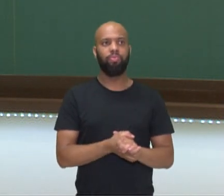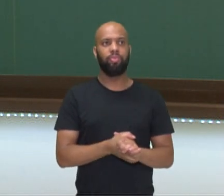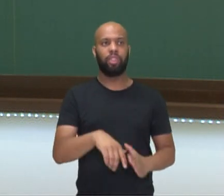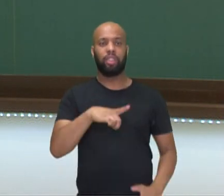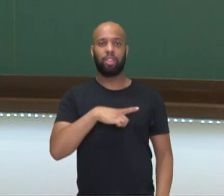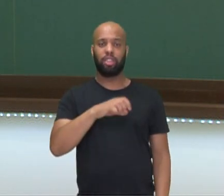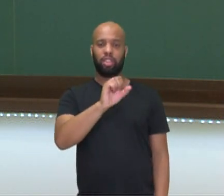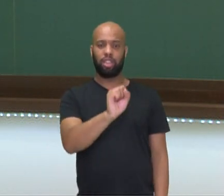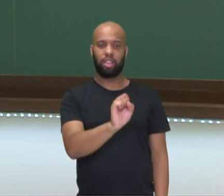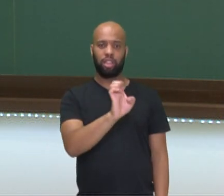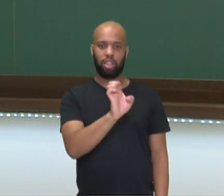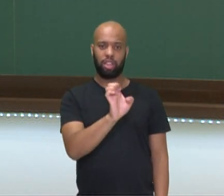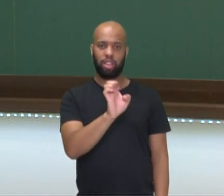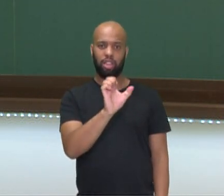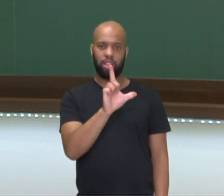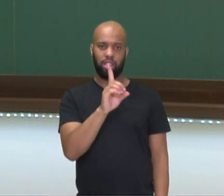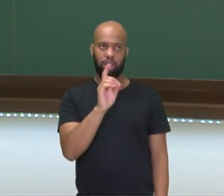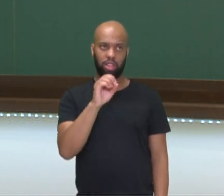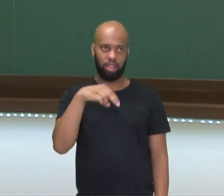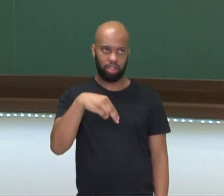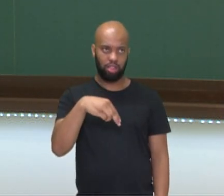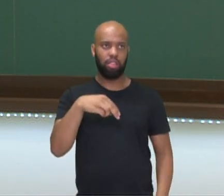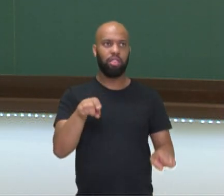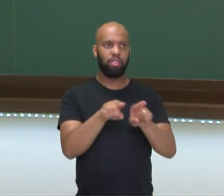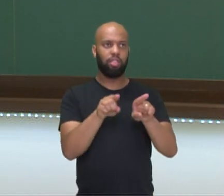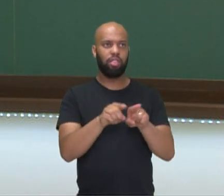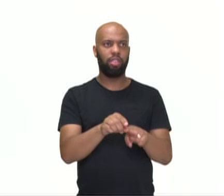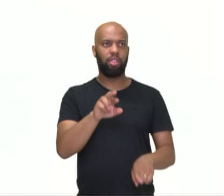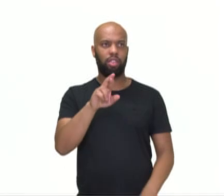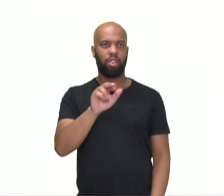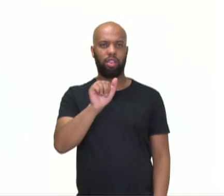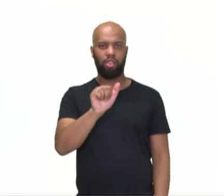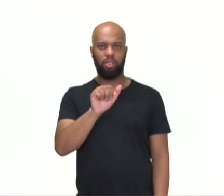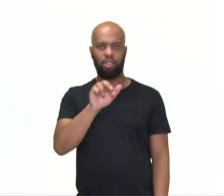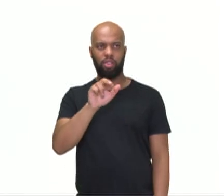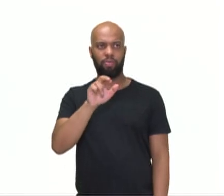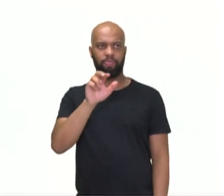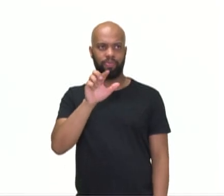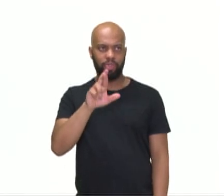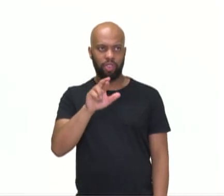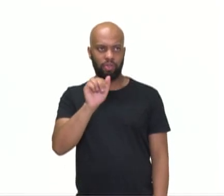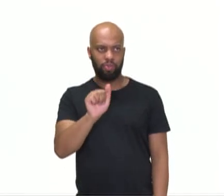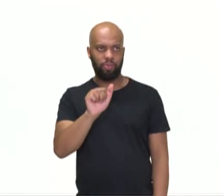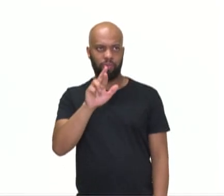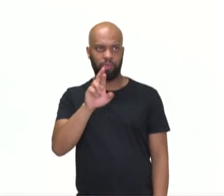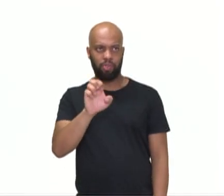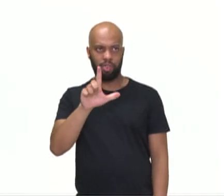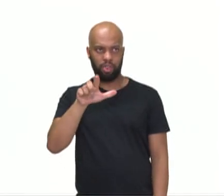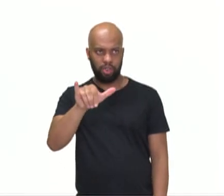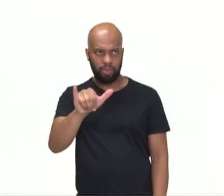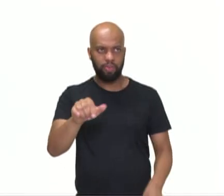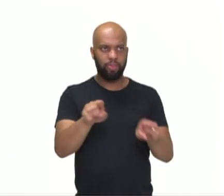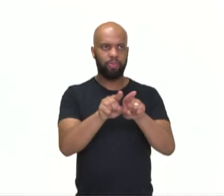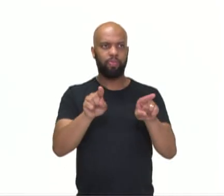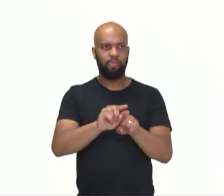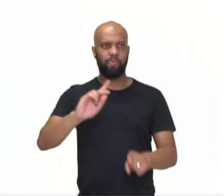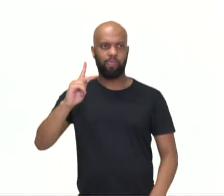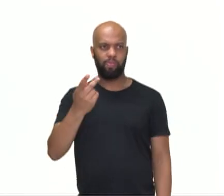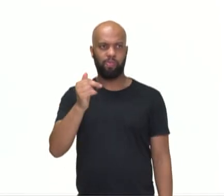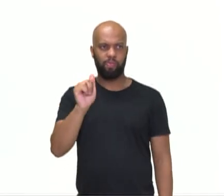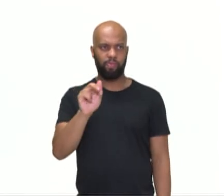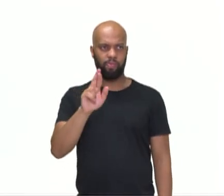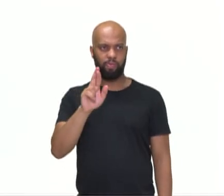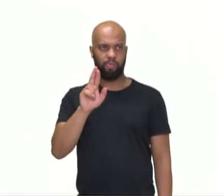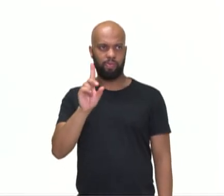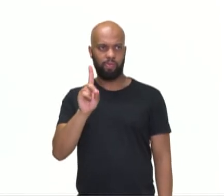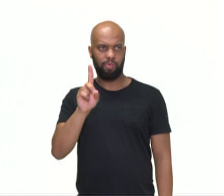seldom see him, I rarely see him, ou I hardly ever see him. Então, eu raramente o vejo,